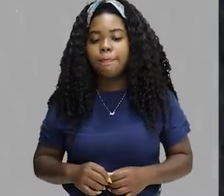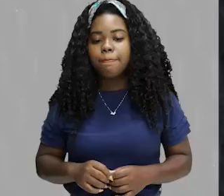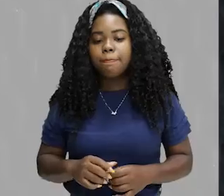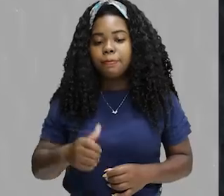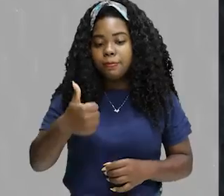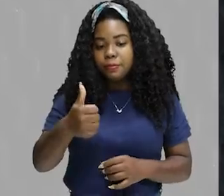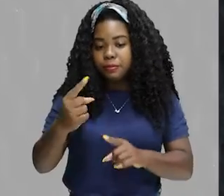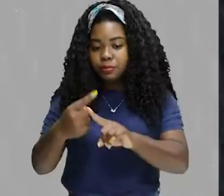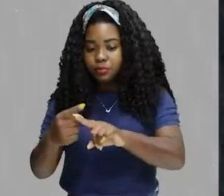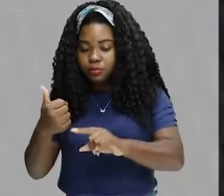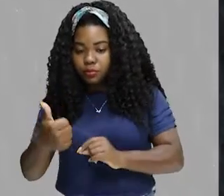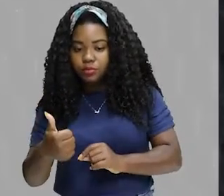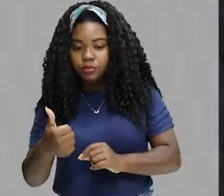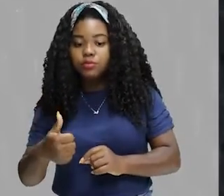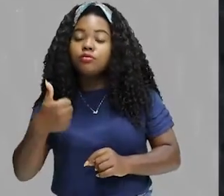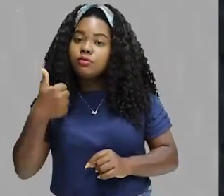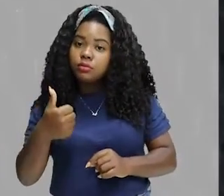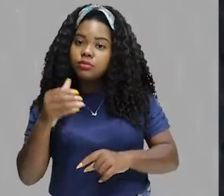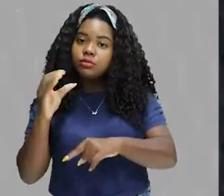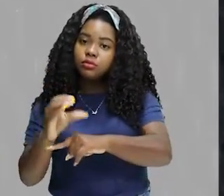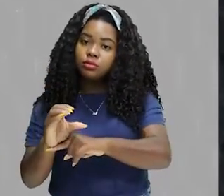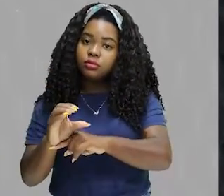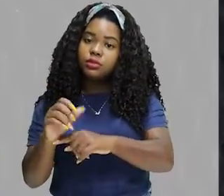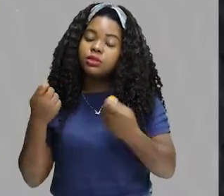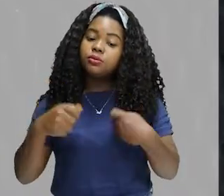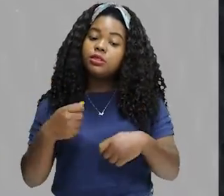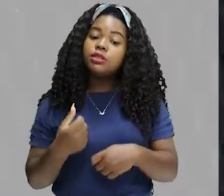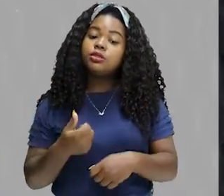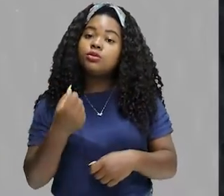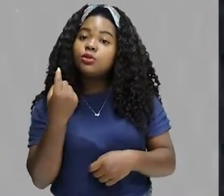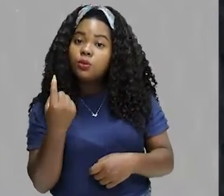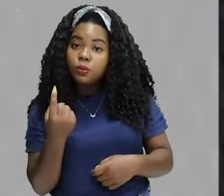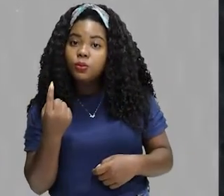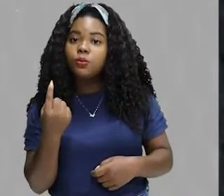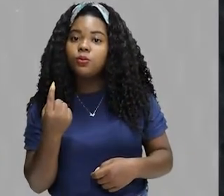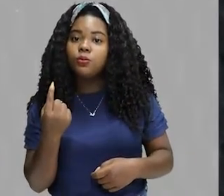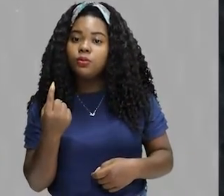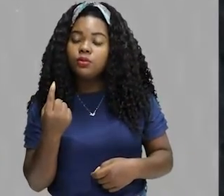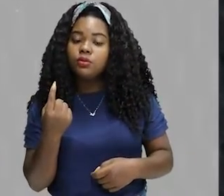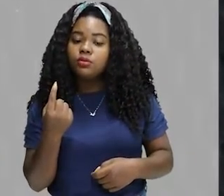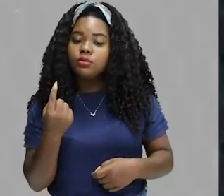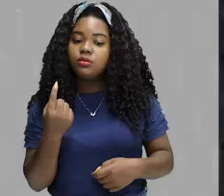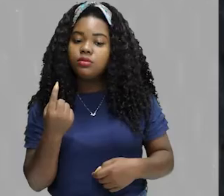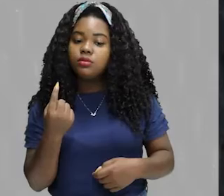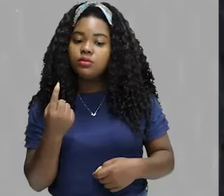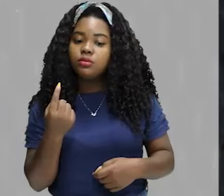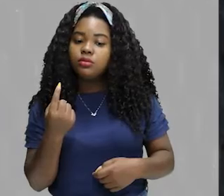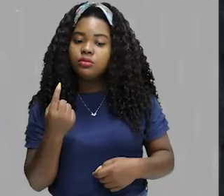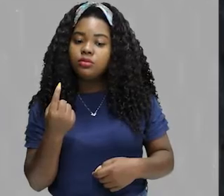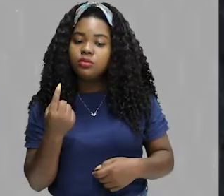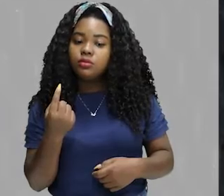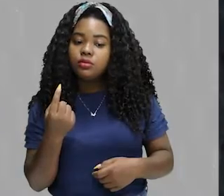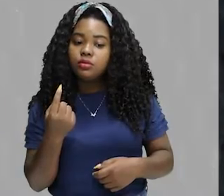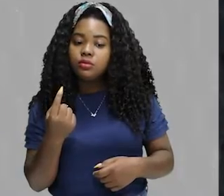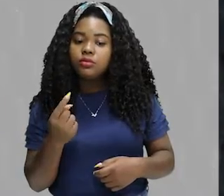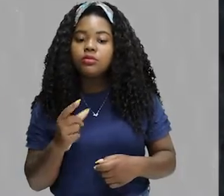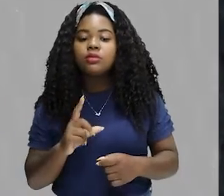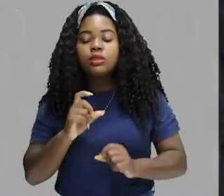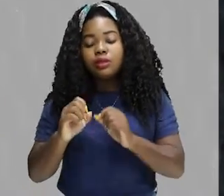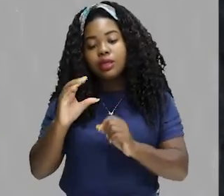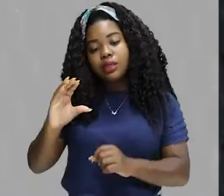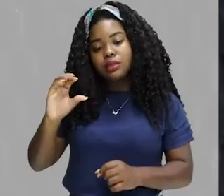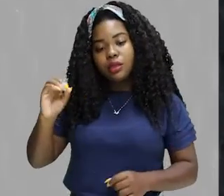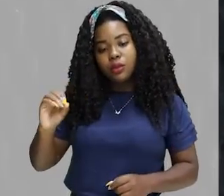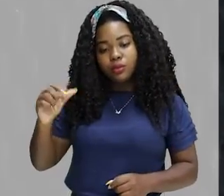vezes 1, um carbono. Então, eu preciso de um carbono no lado do produto, né? Onde tem um carbono?